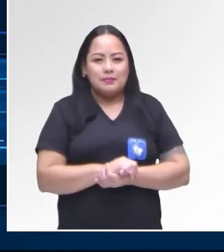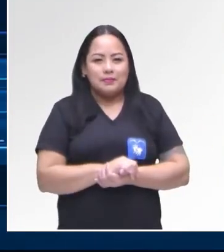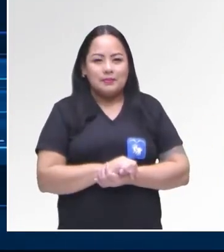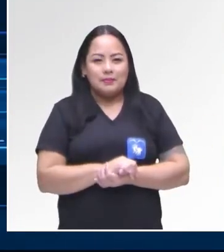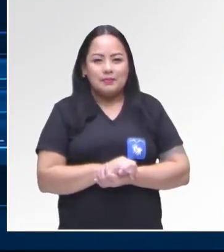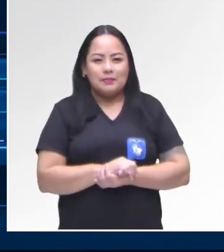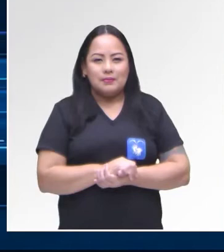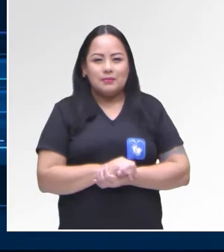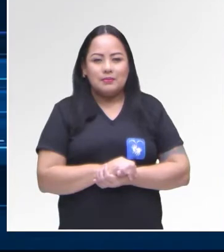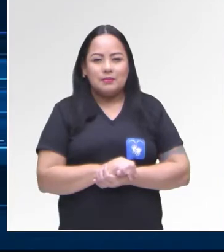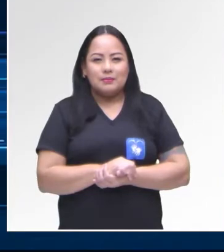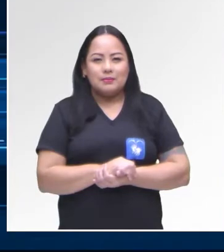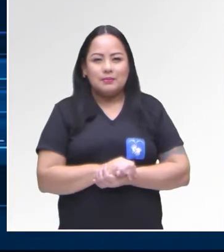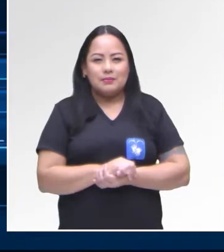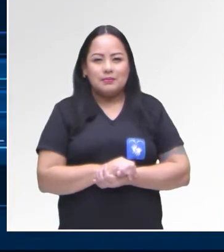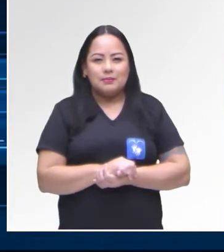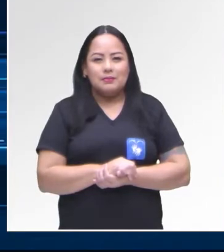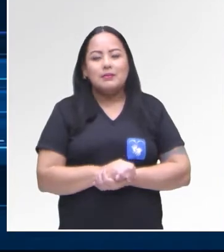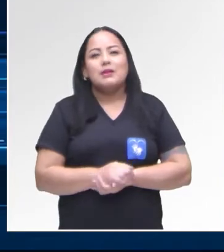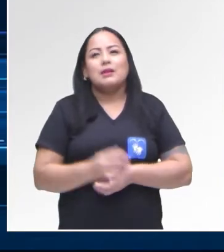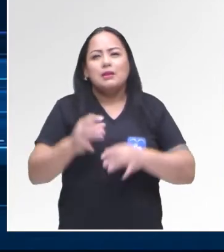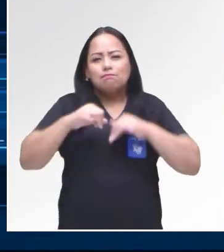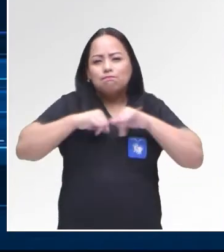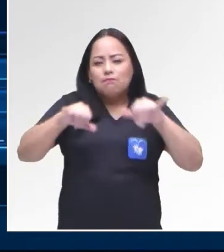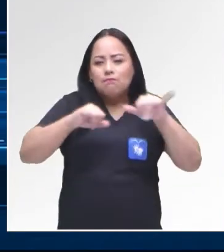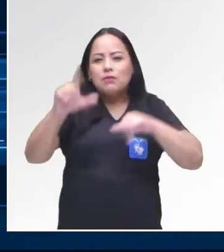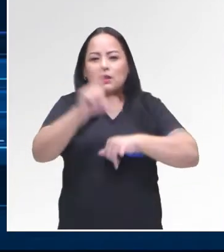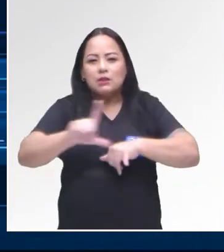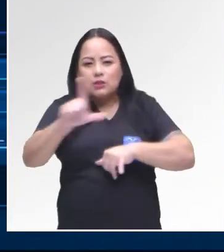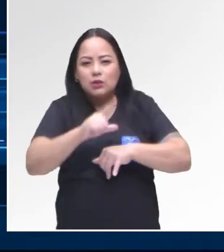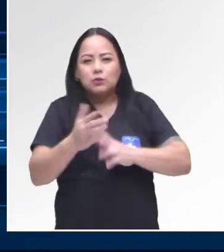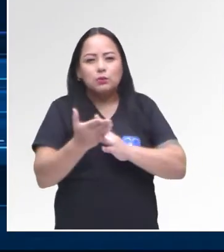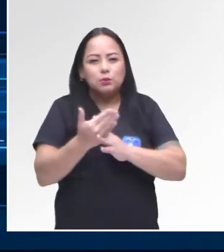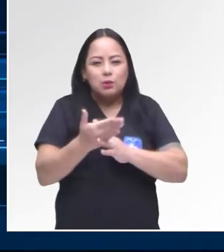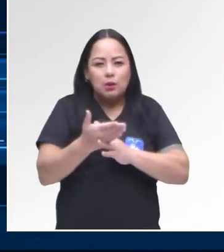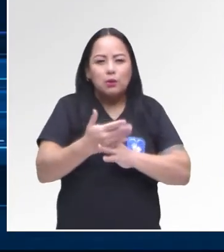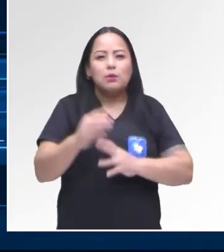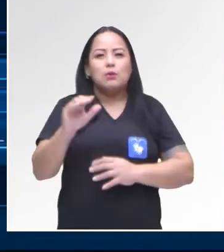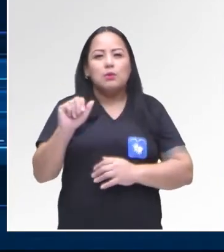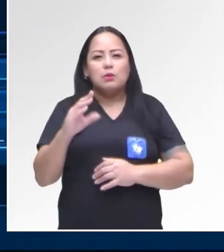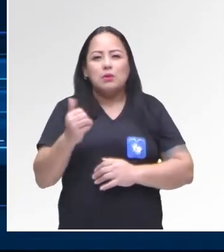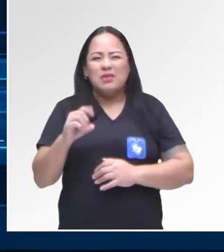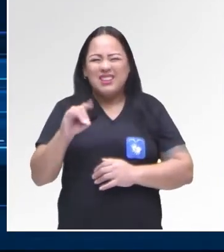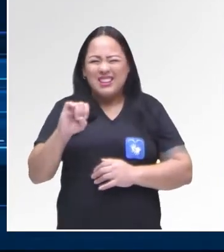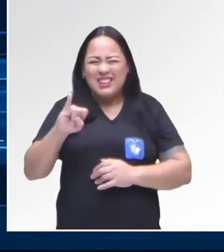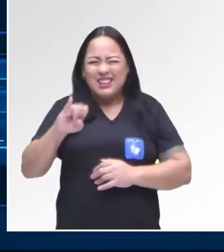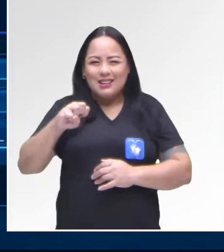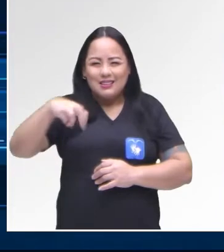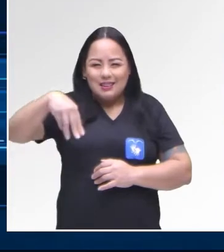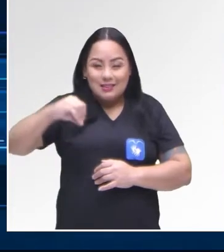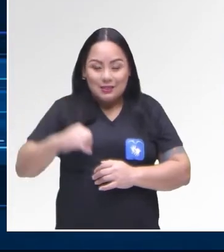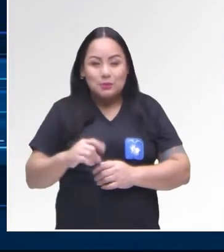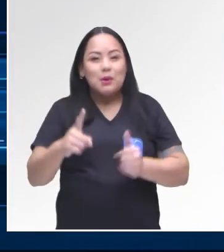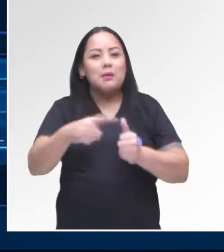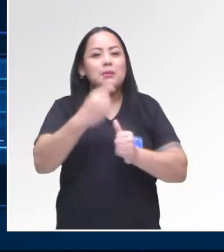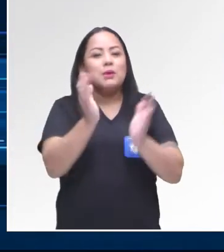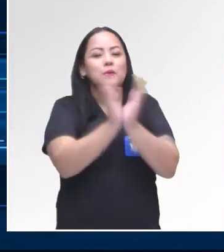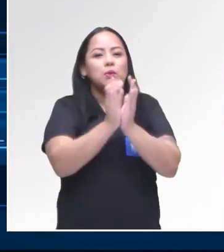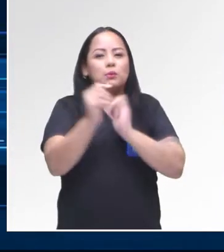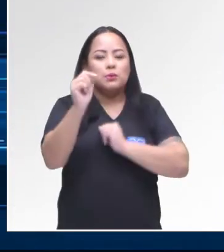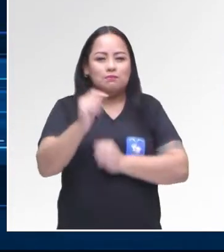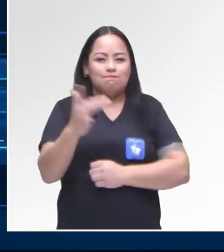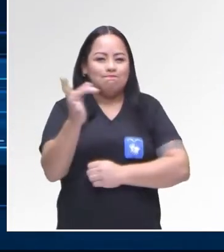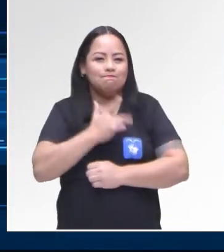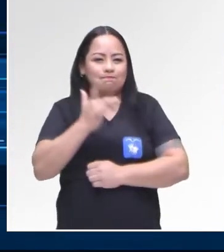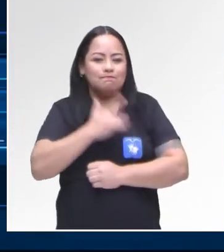Literatura de informação, jesuítas, barroco, arcadismo, romantismo primeira geração. Olha o que nós temos aí.